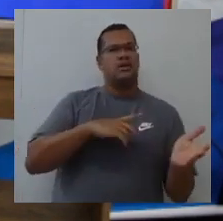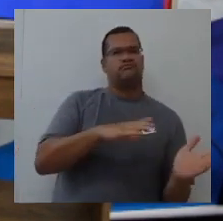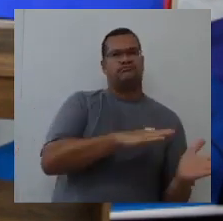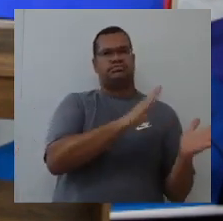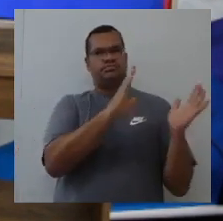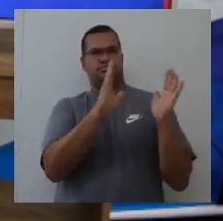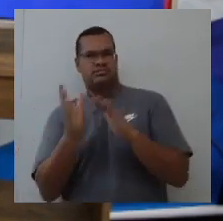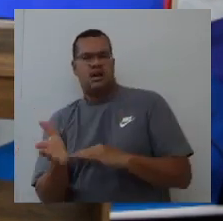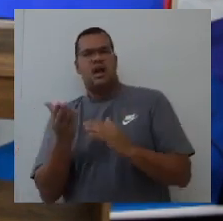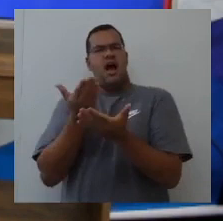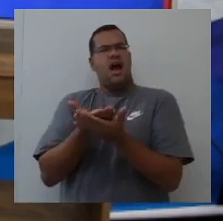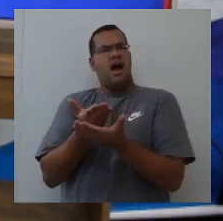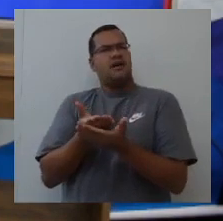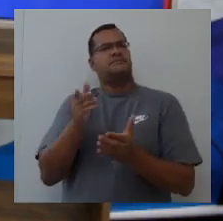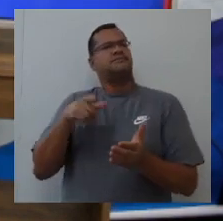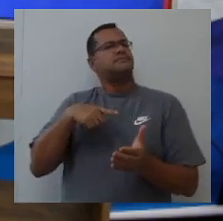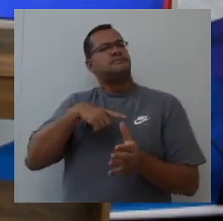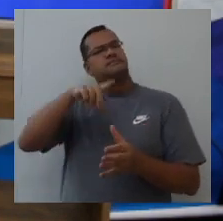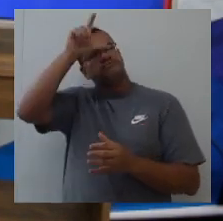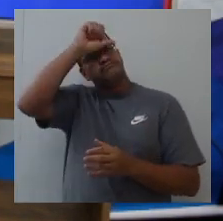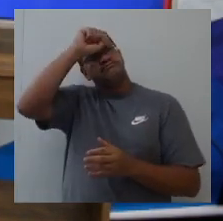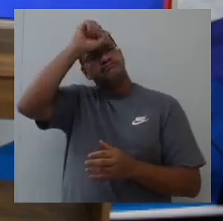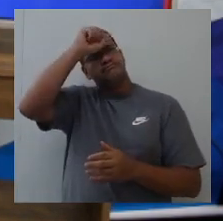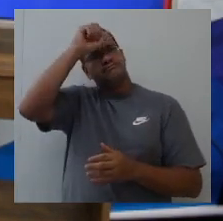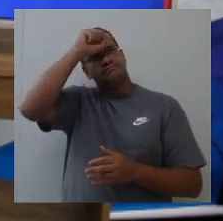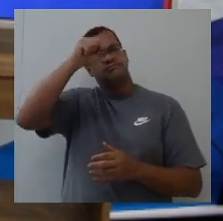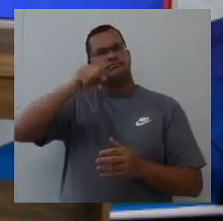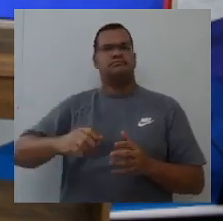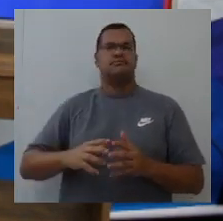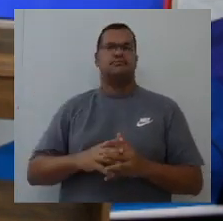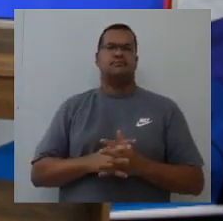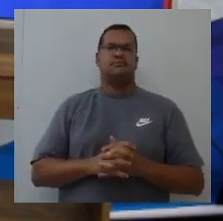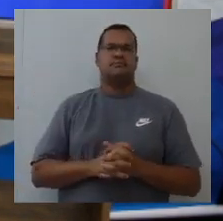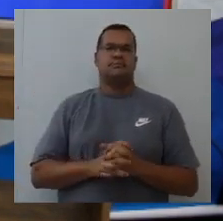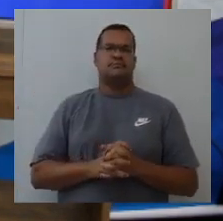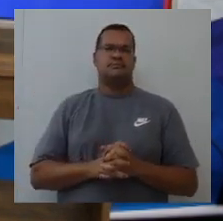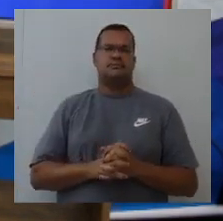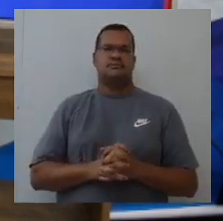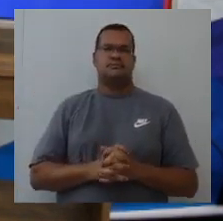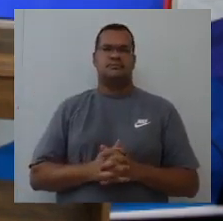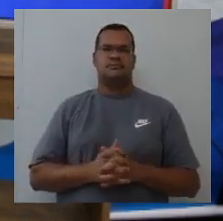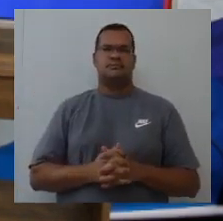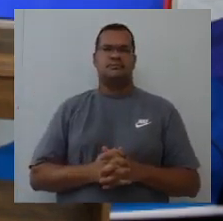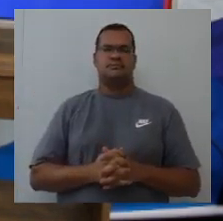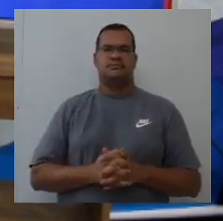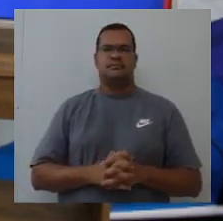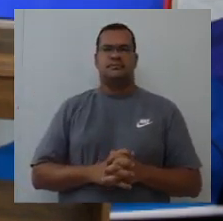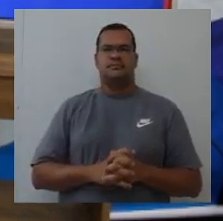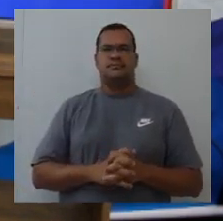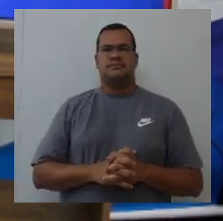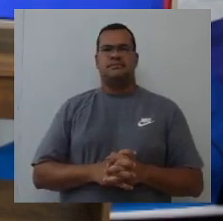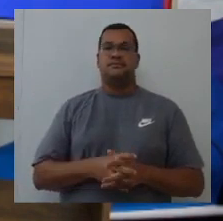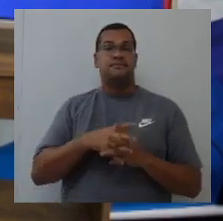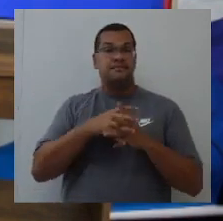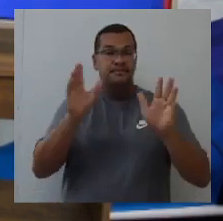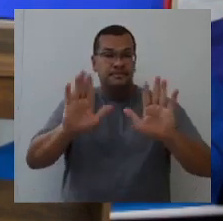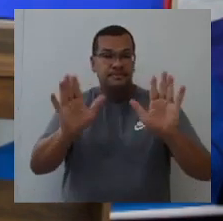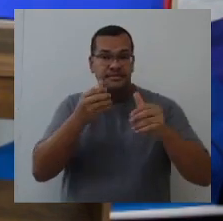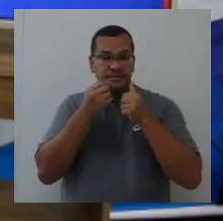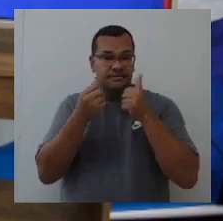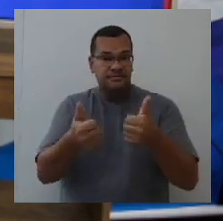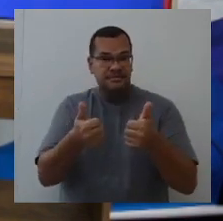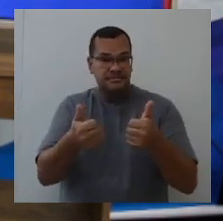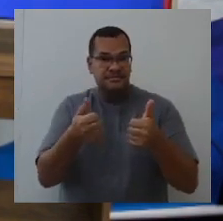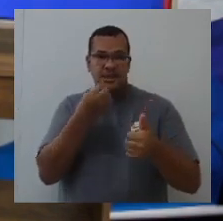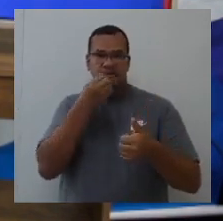luta, nessa nossa jornada de aprendizagem. Tava sem áudio. Ah, tava massa, beleza? Olá, galera, beleza?